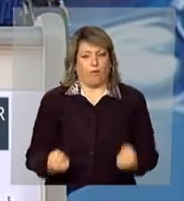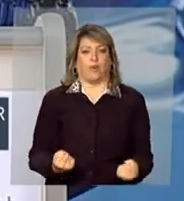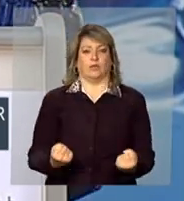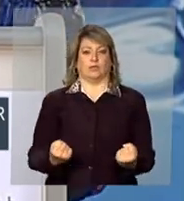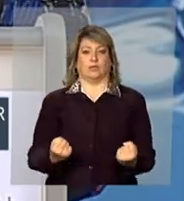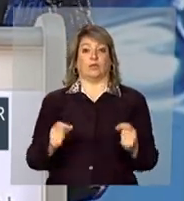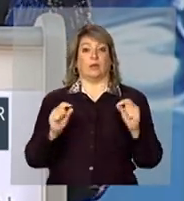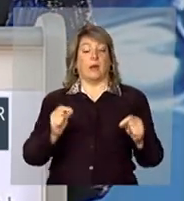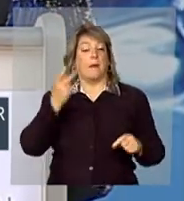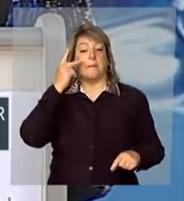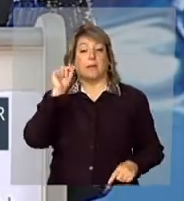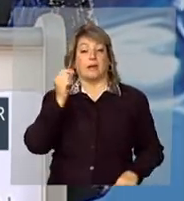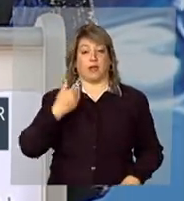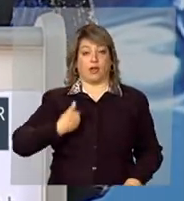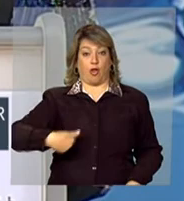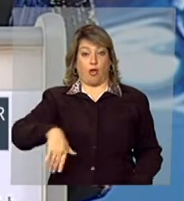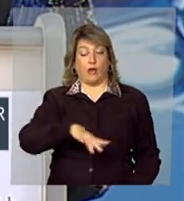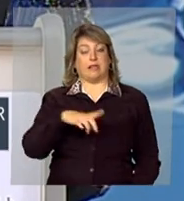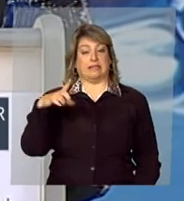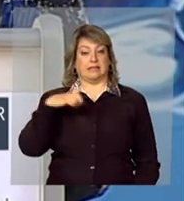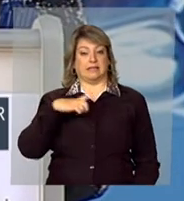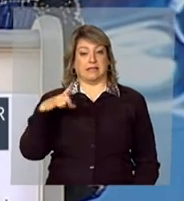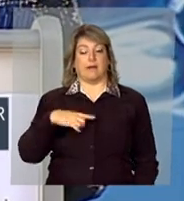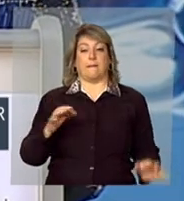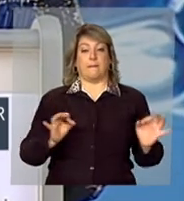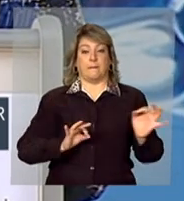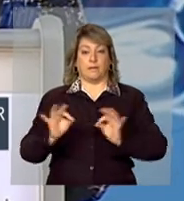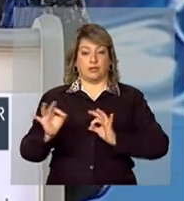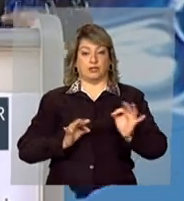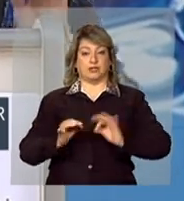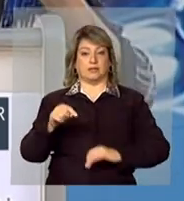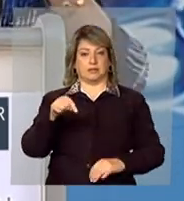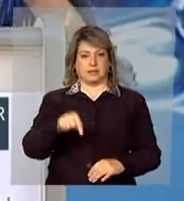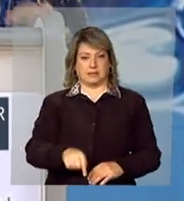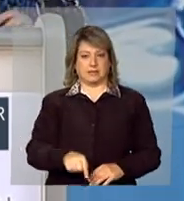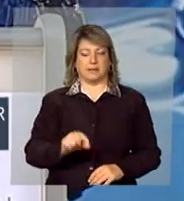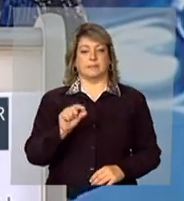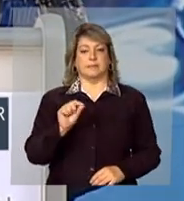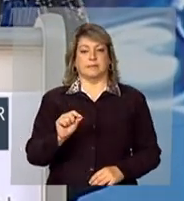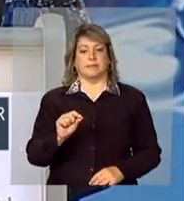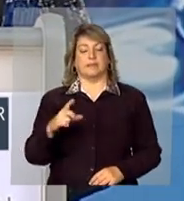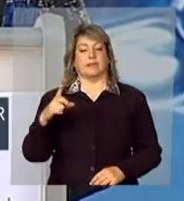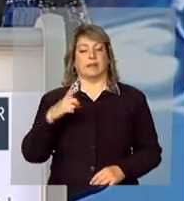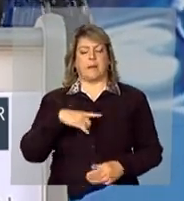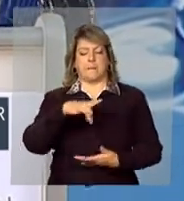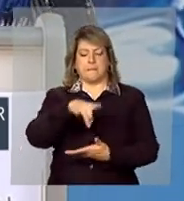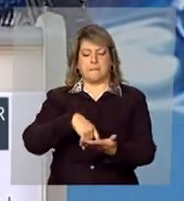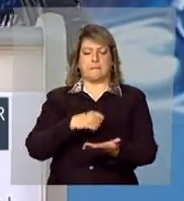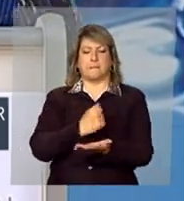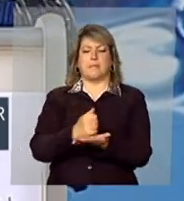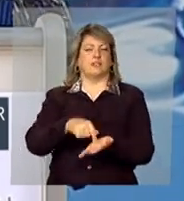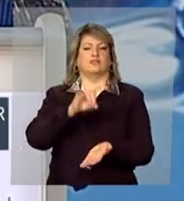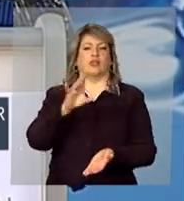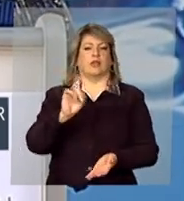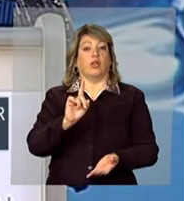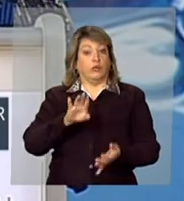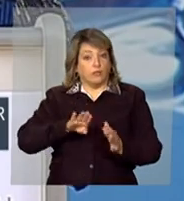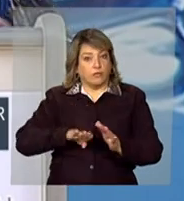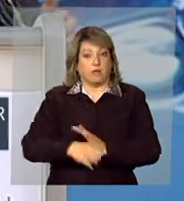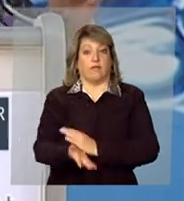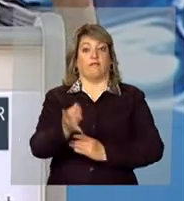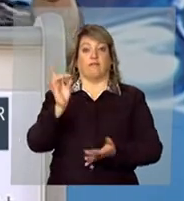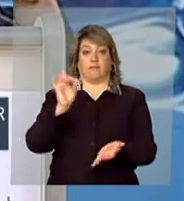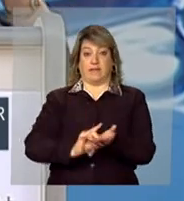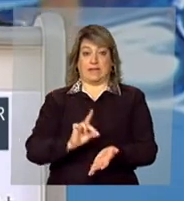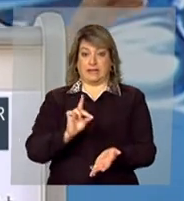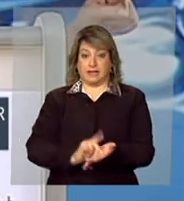para que nós tenhamos projetos aqui que saiam do papel, que virem